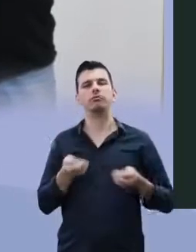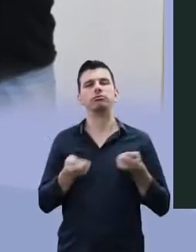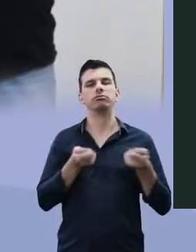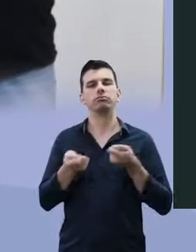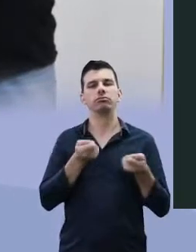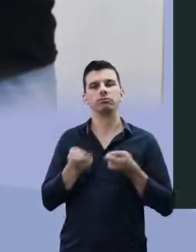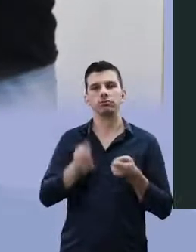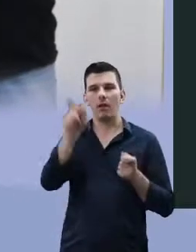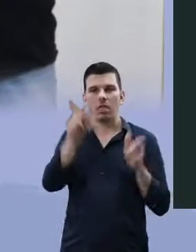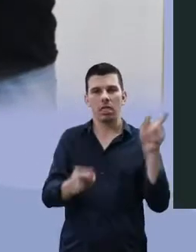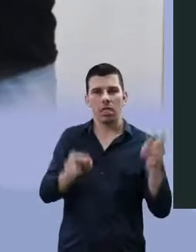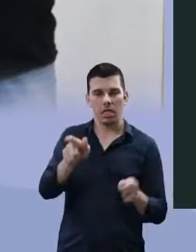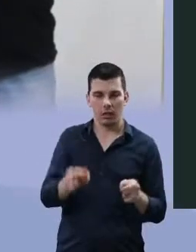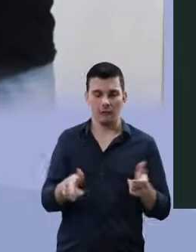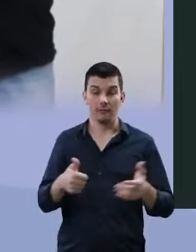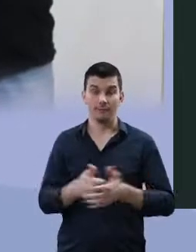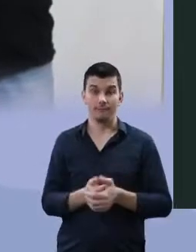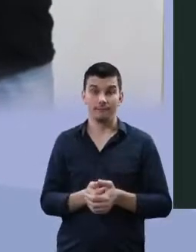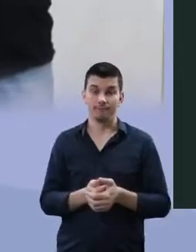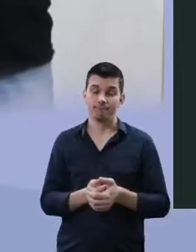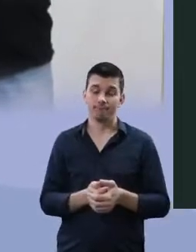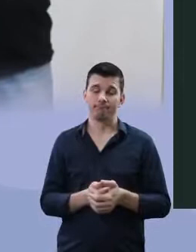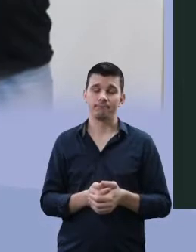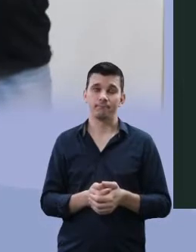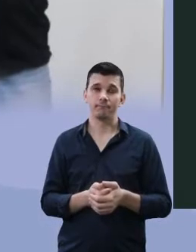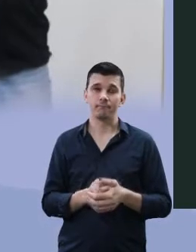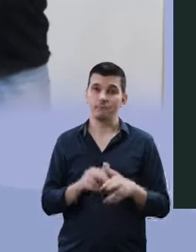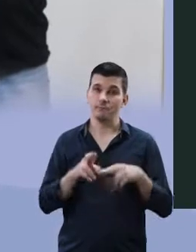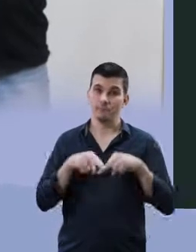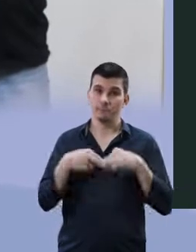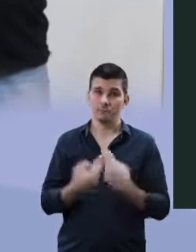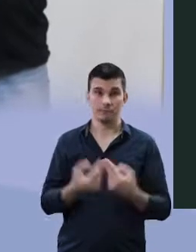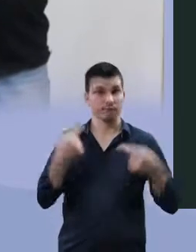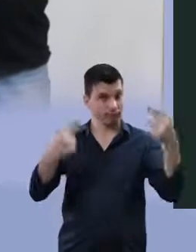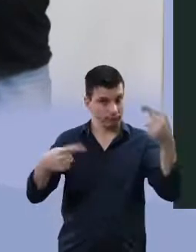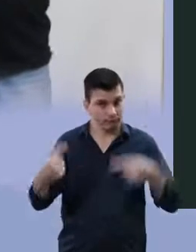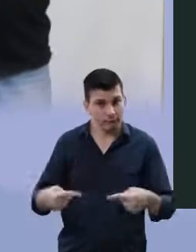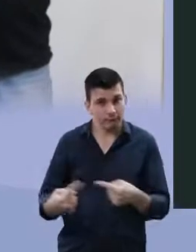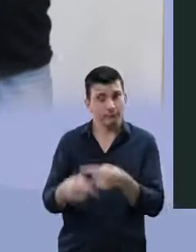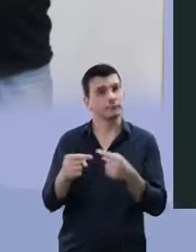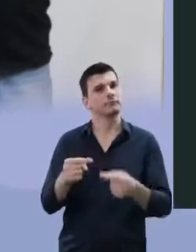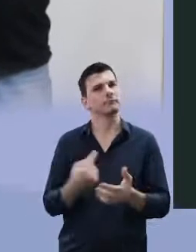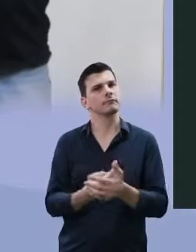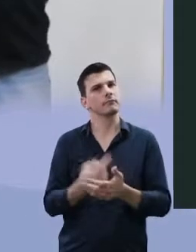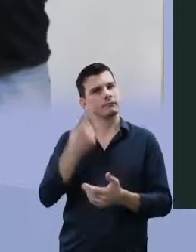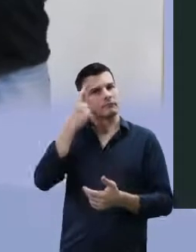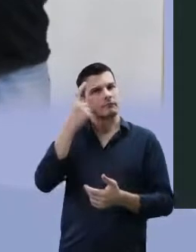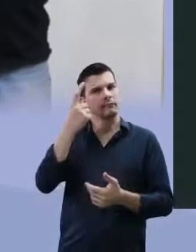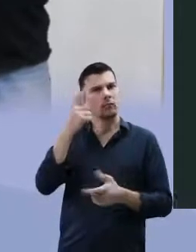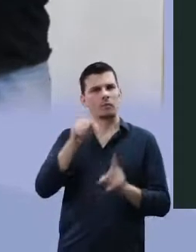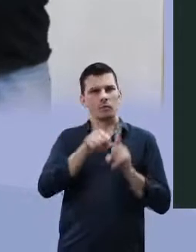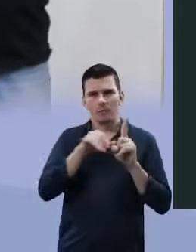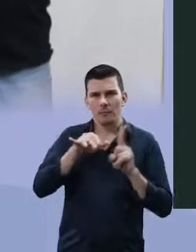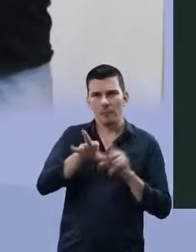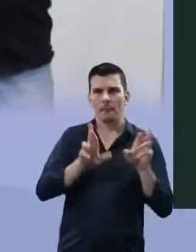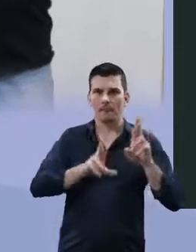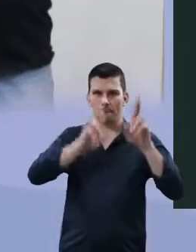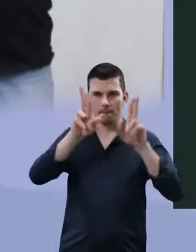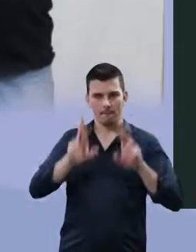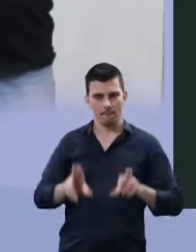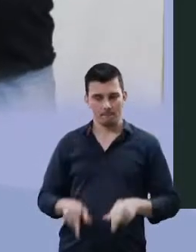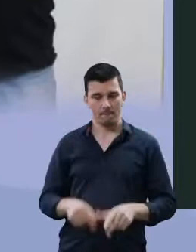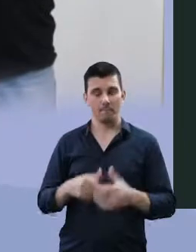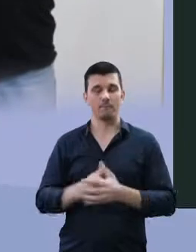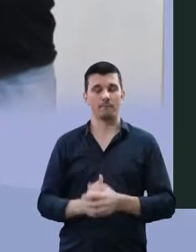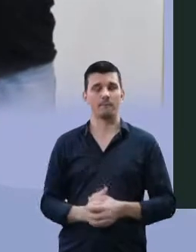dominação, de controle desses indivíduos, certo? Então, por isso, essa discussão de uma construção social